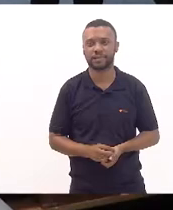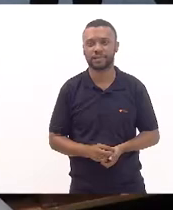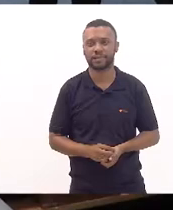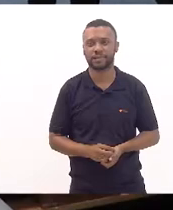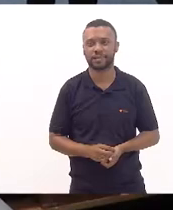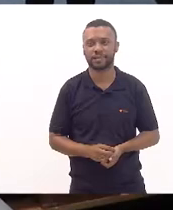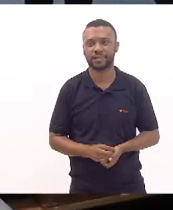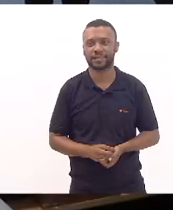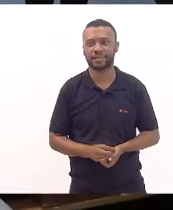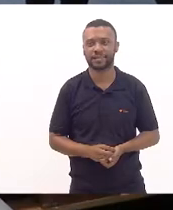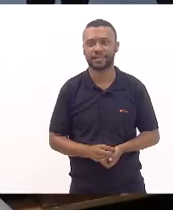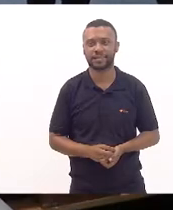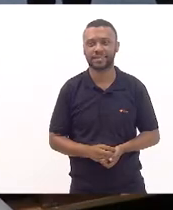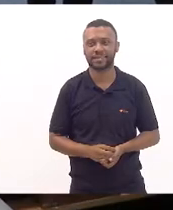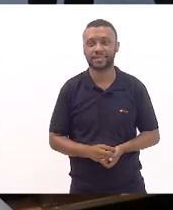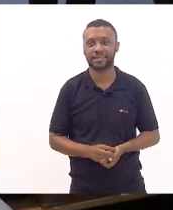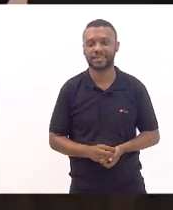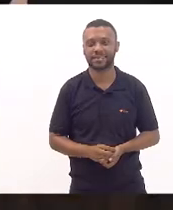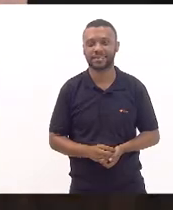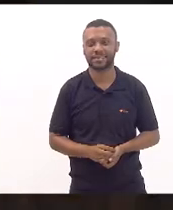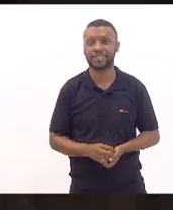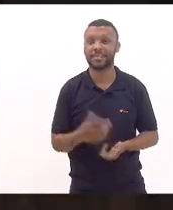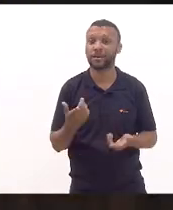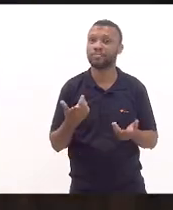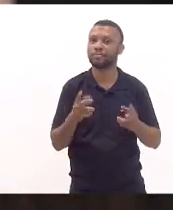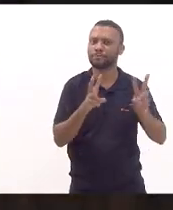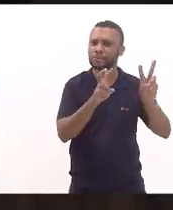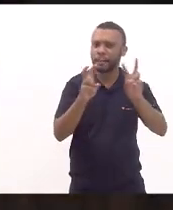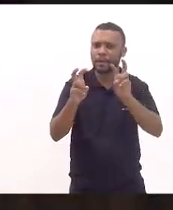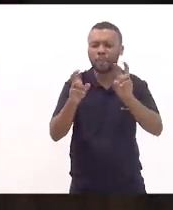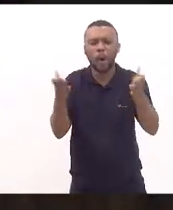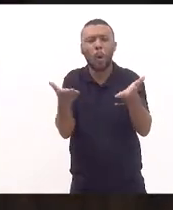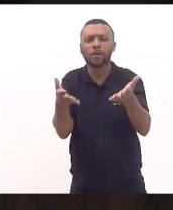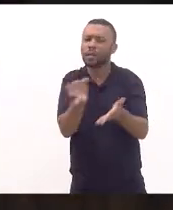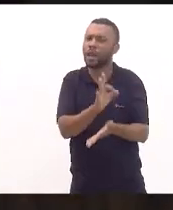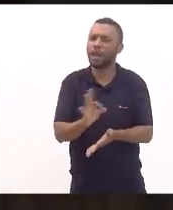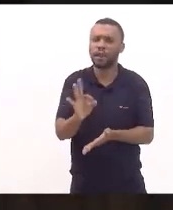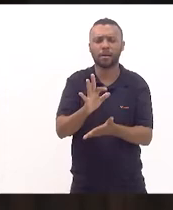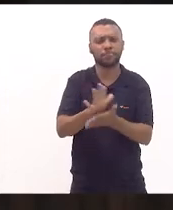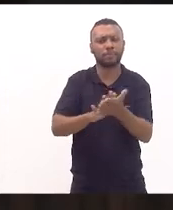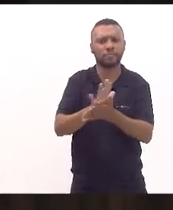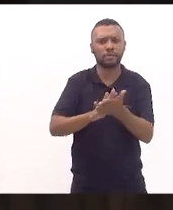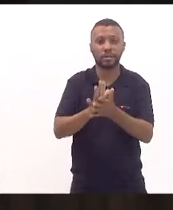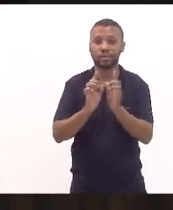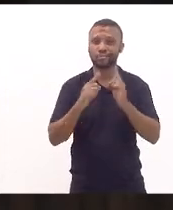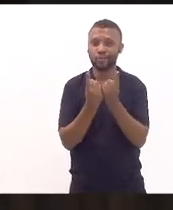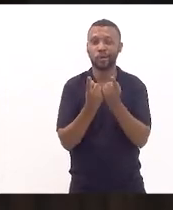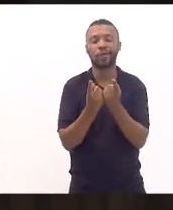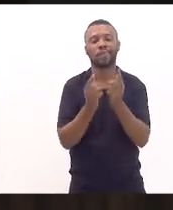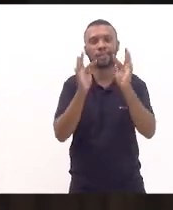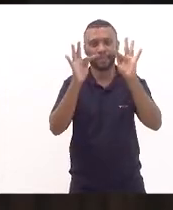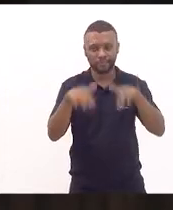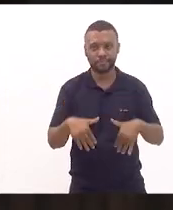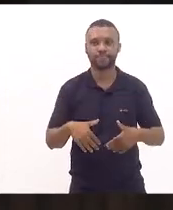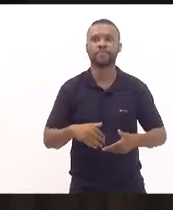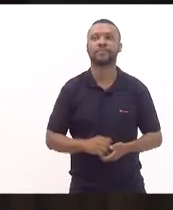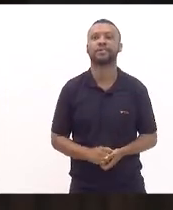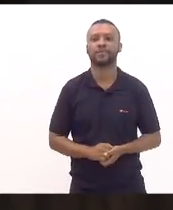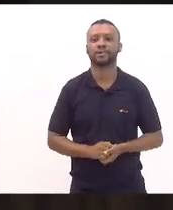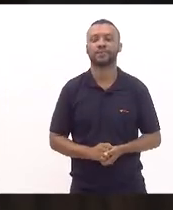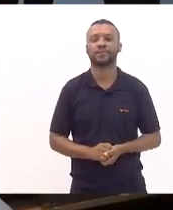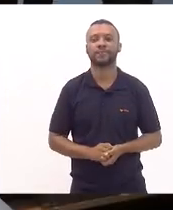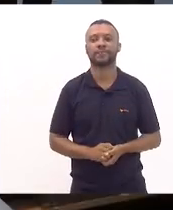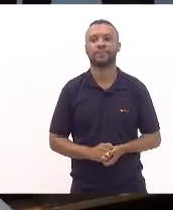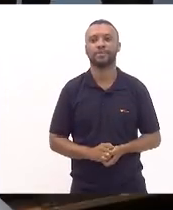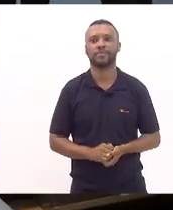Ok. Eu, nada mais a tratar na sessão ordinária, mesmo está encerrado.